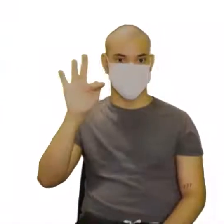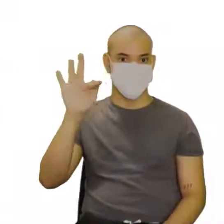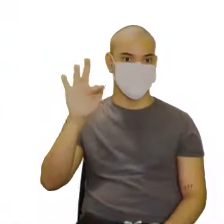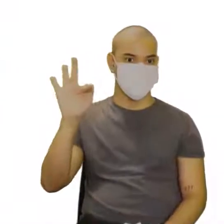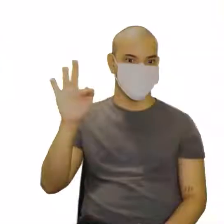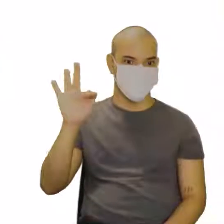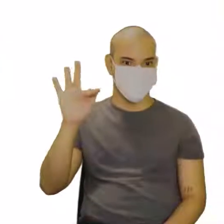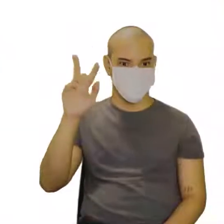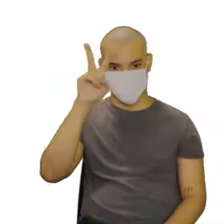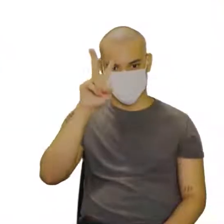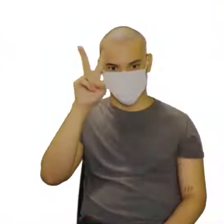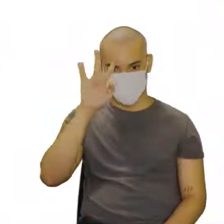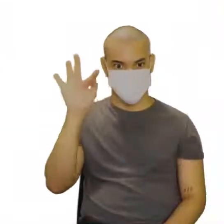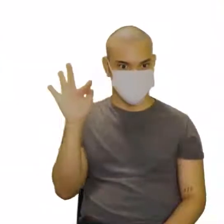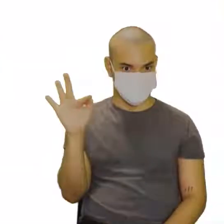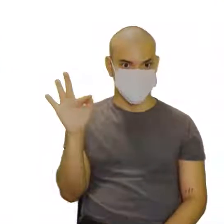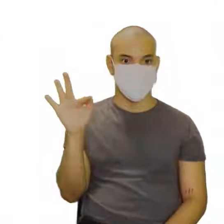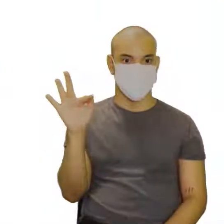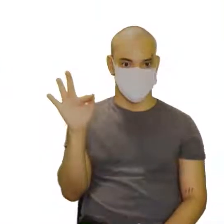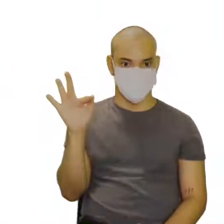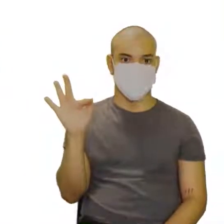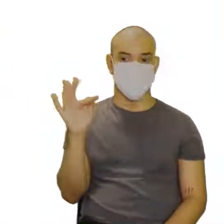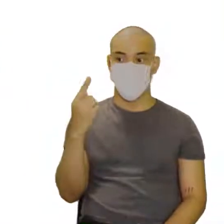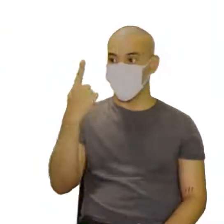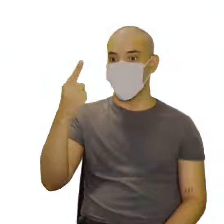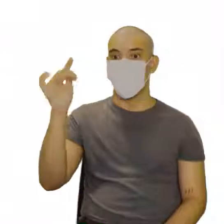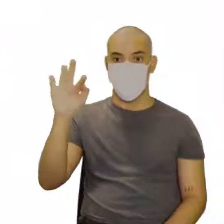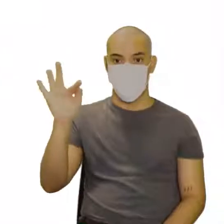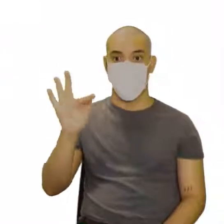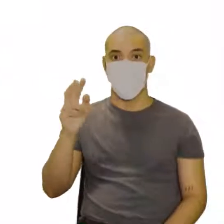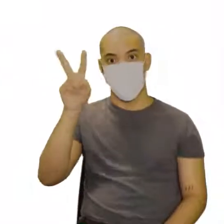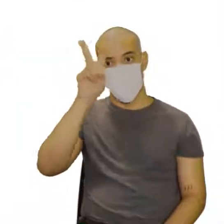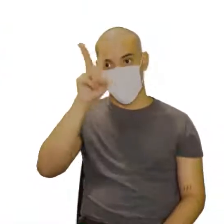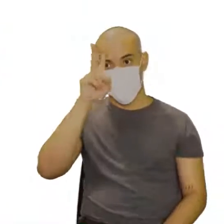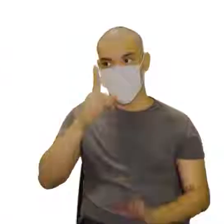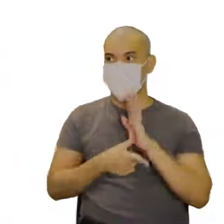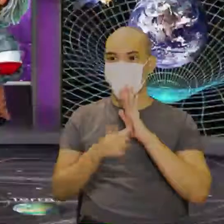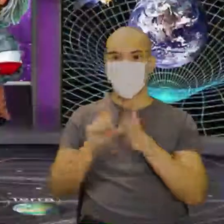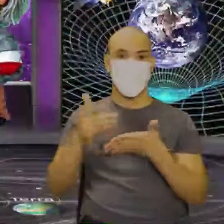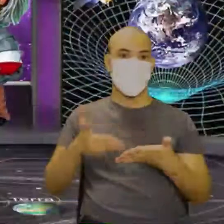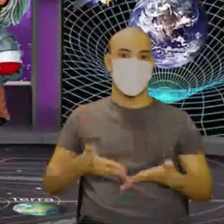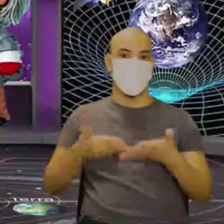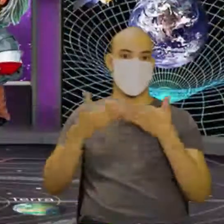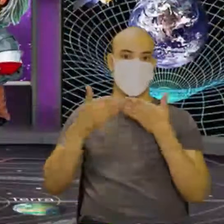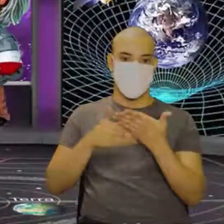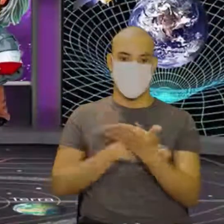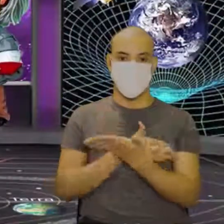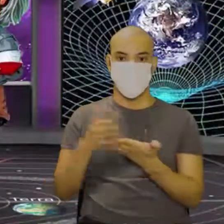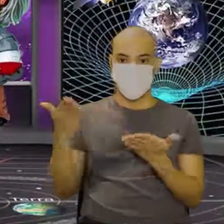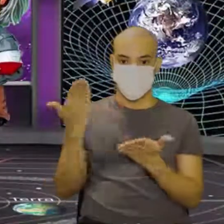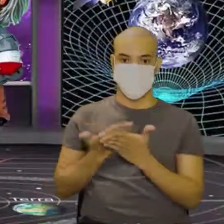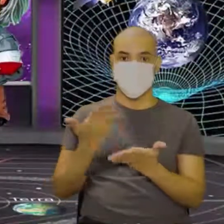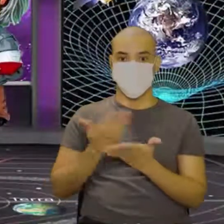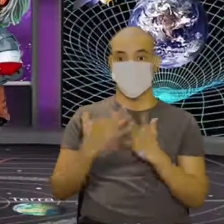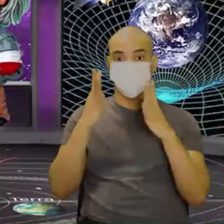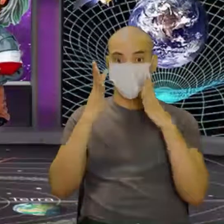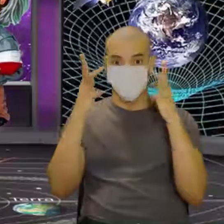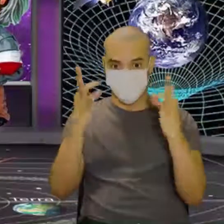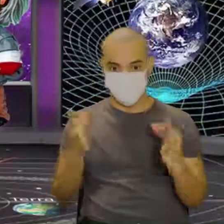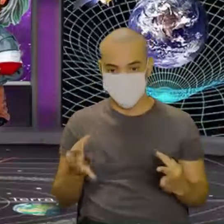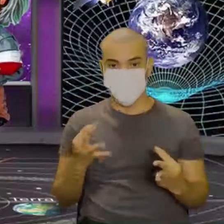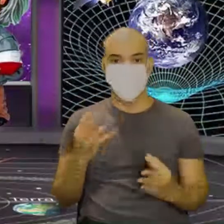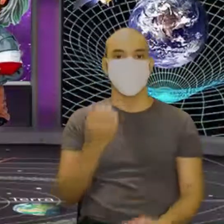o Fzinho. Ah, professor, então, quando você pediu lá na figura, no início da aula, para a gente prestar atenção